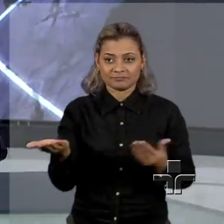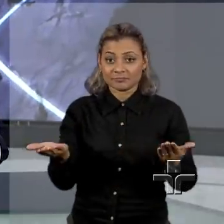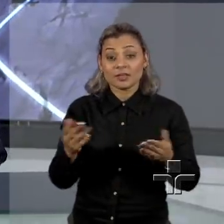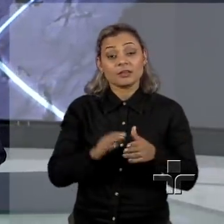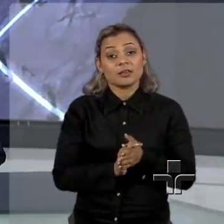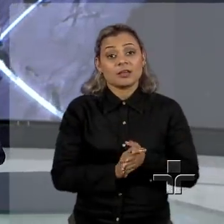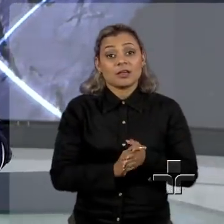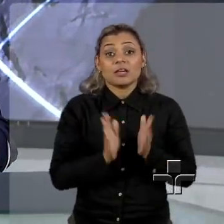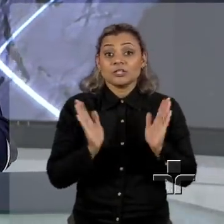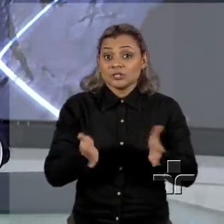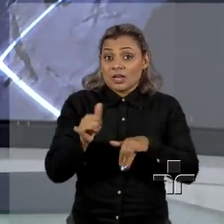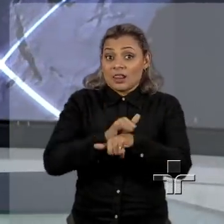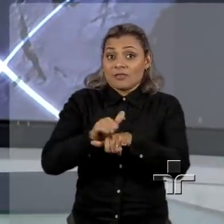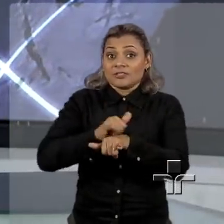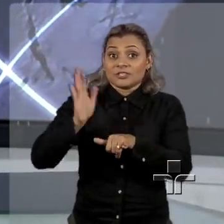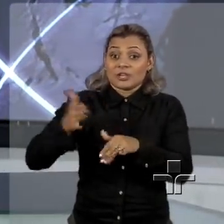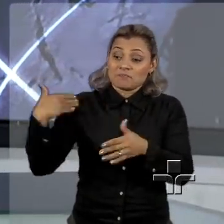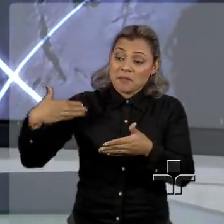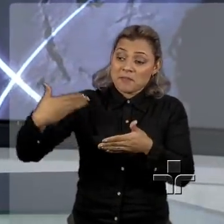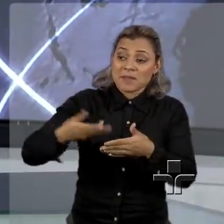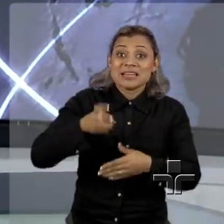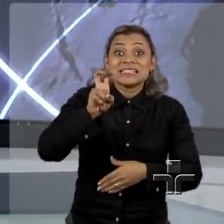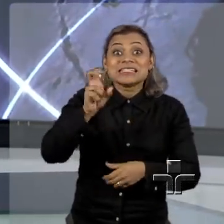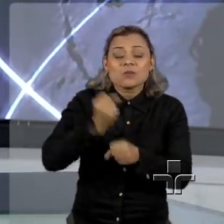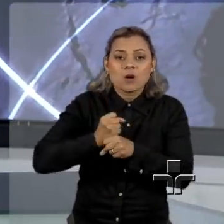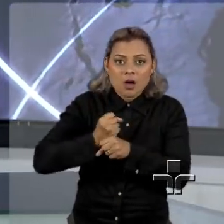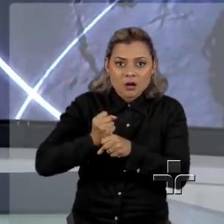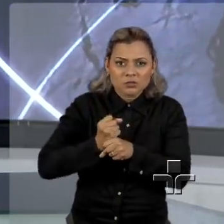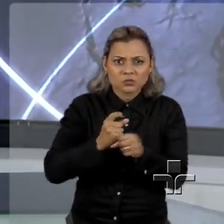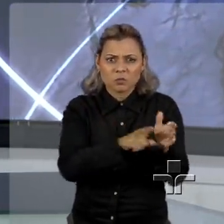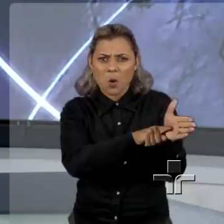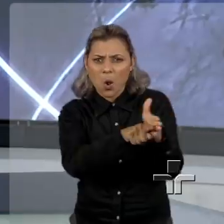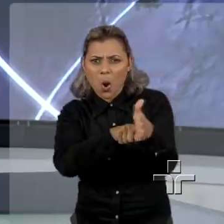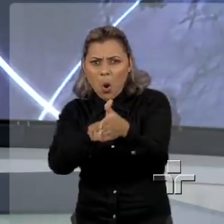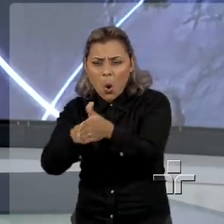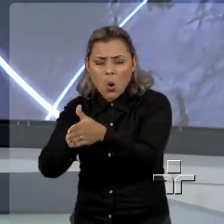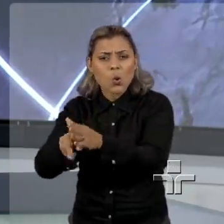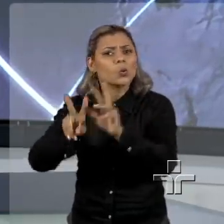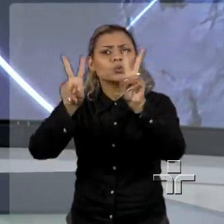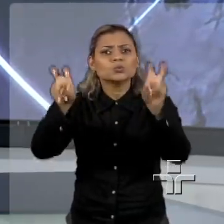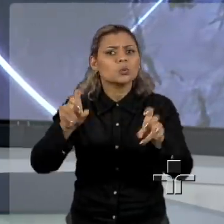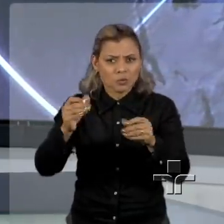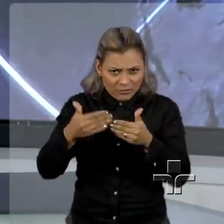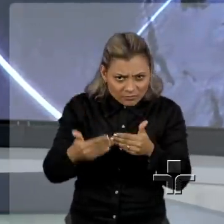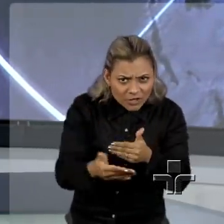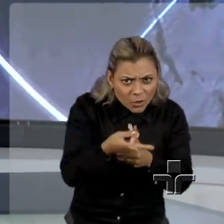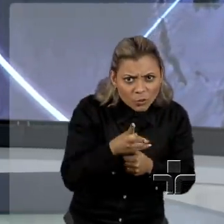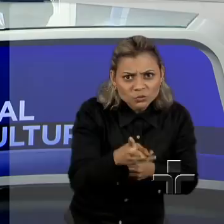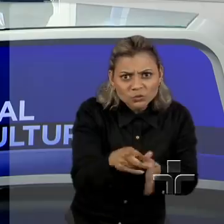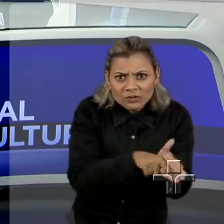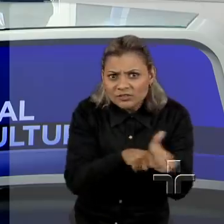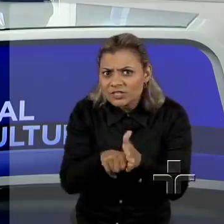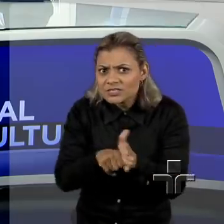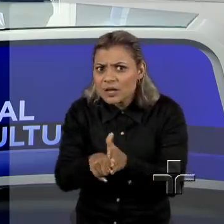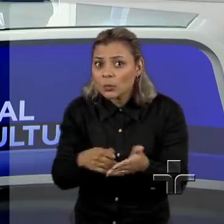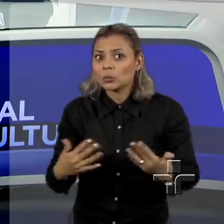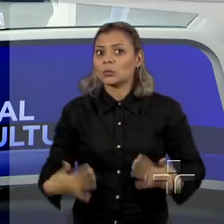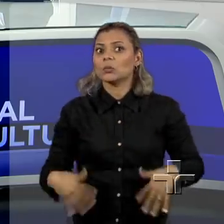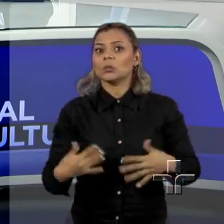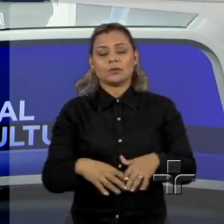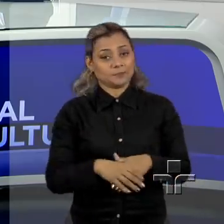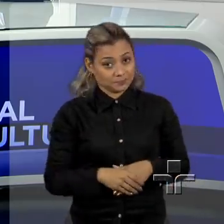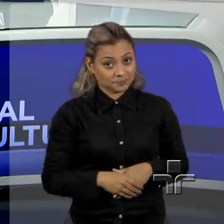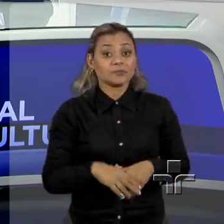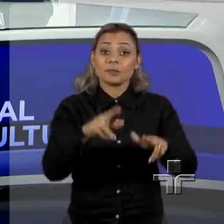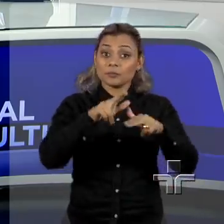de completar 5 anos, no momento em que foram levantados muitos questionamentos sobre a continuidade da própria operação.